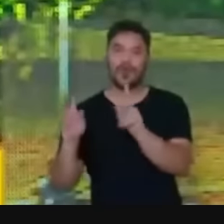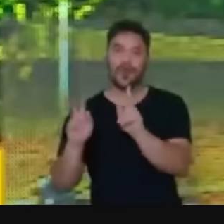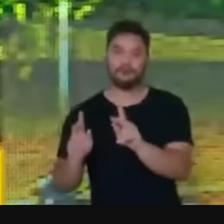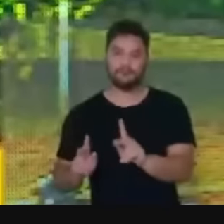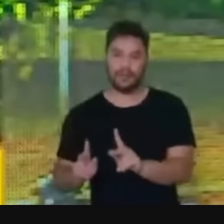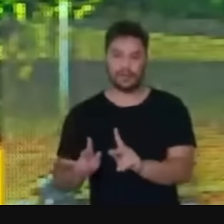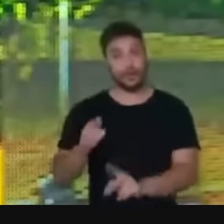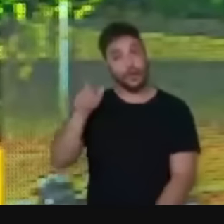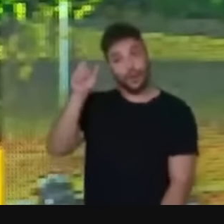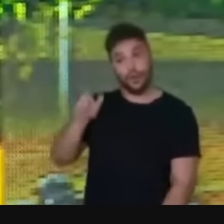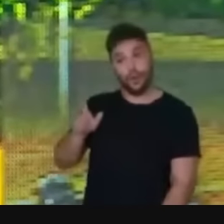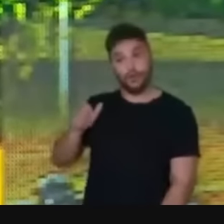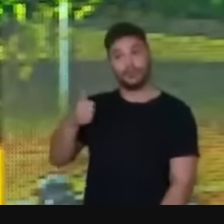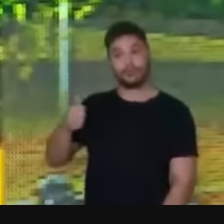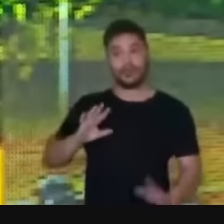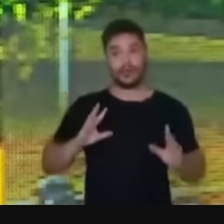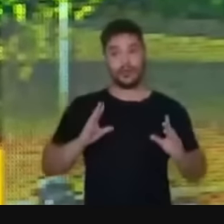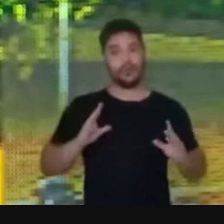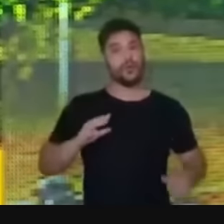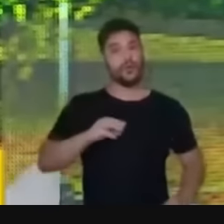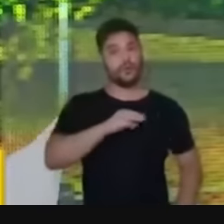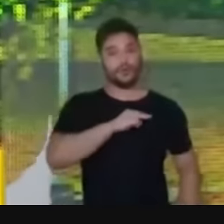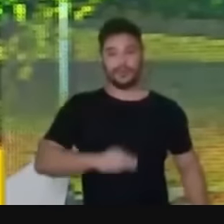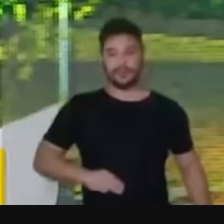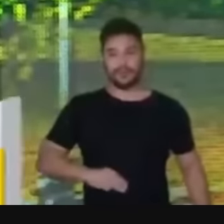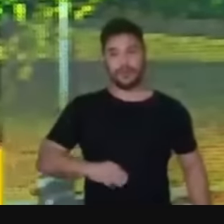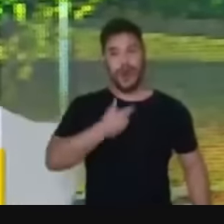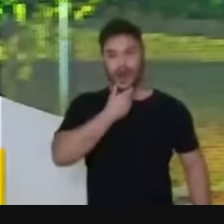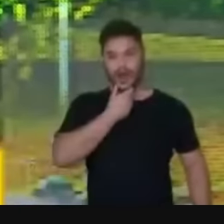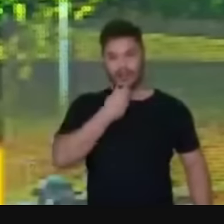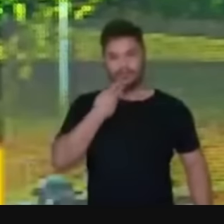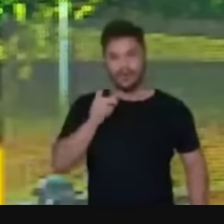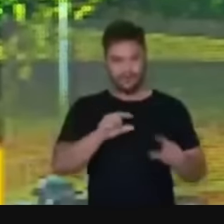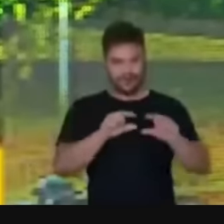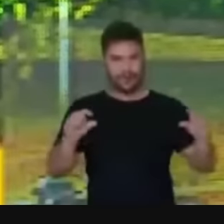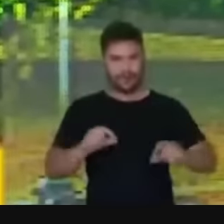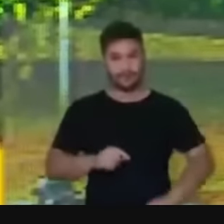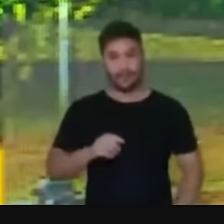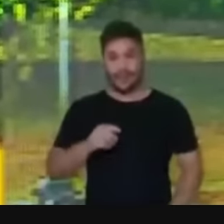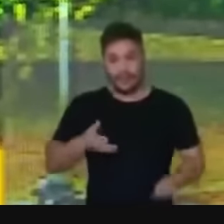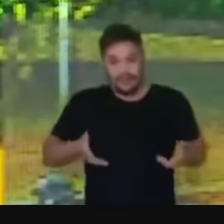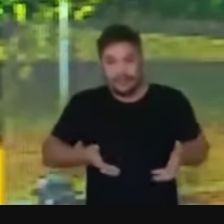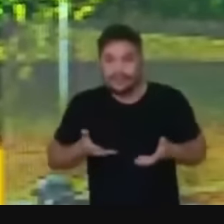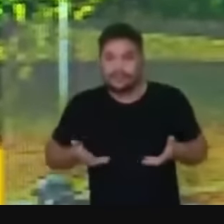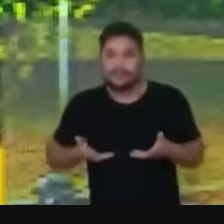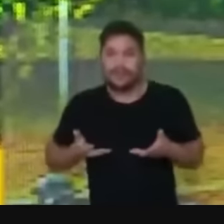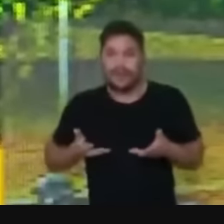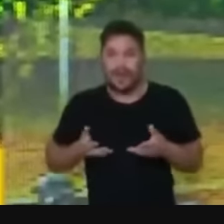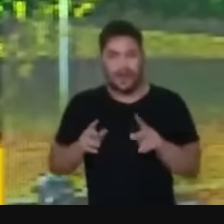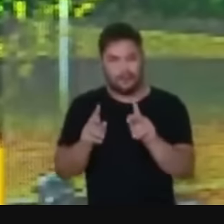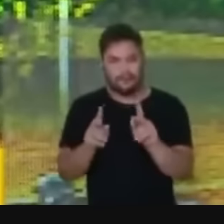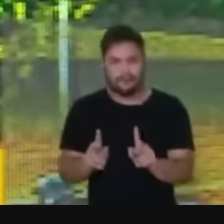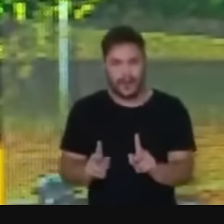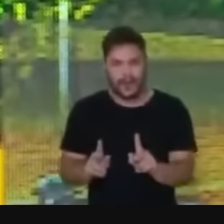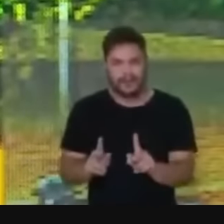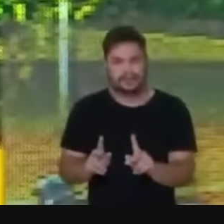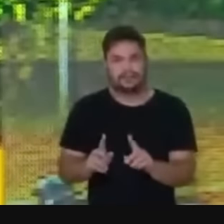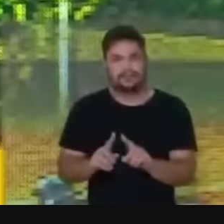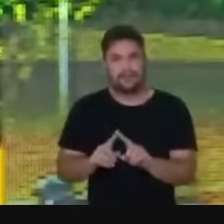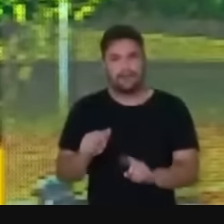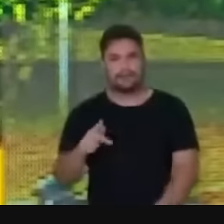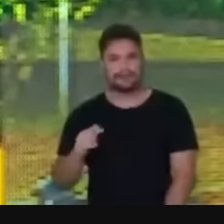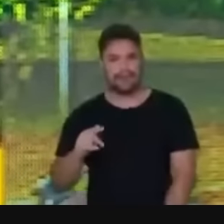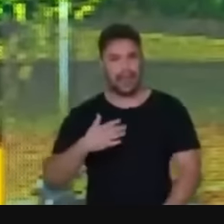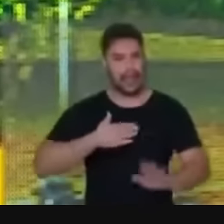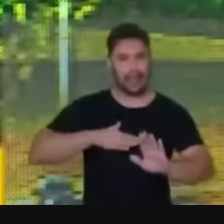pelo grande primeiro-ministro inglês Winston Churchill, é alguém que alimenta um crocodilo esperando ser o